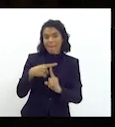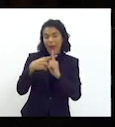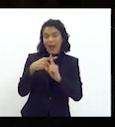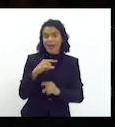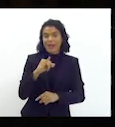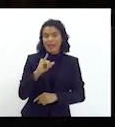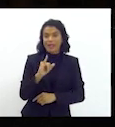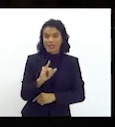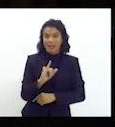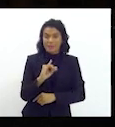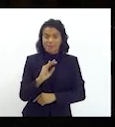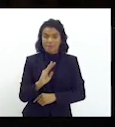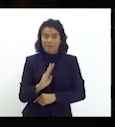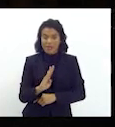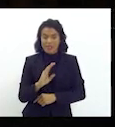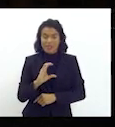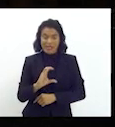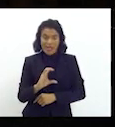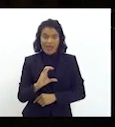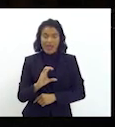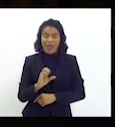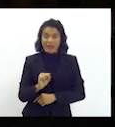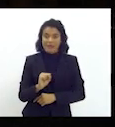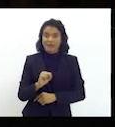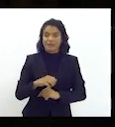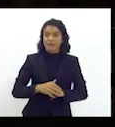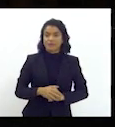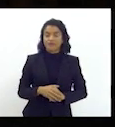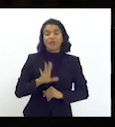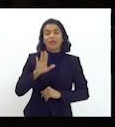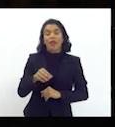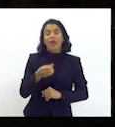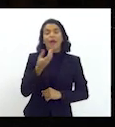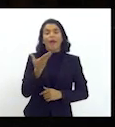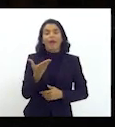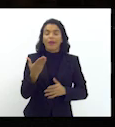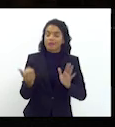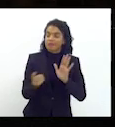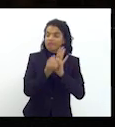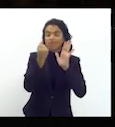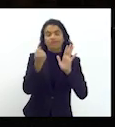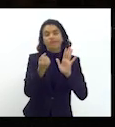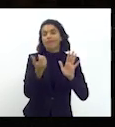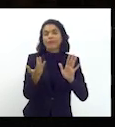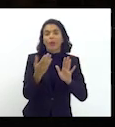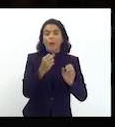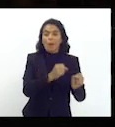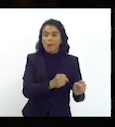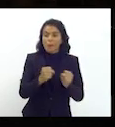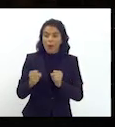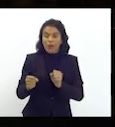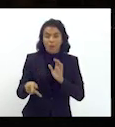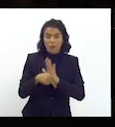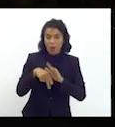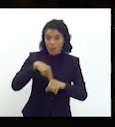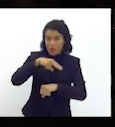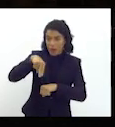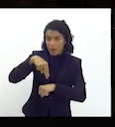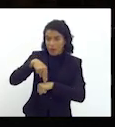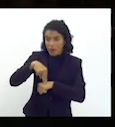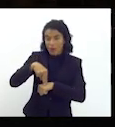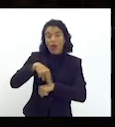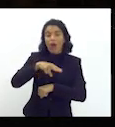que a contribuição de bem serviços que é tipificado como poder da União também